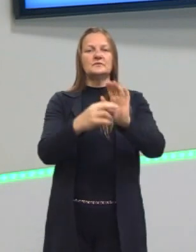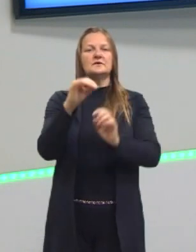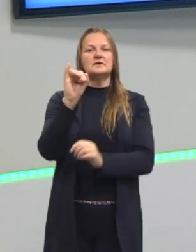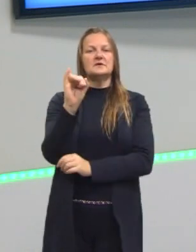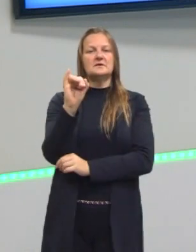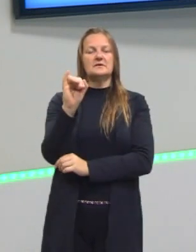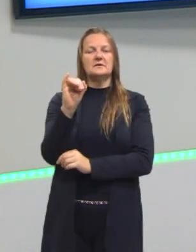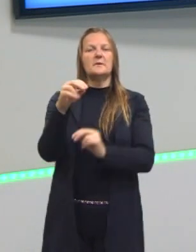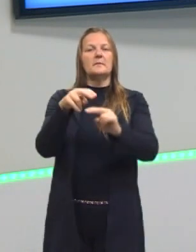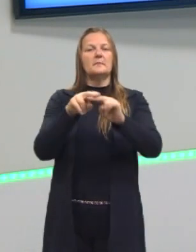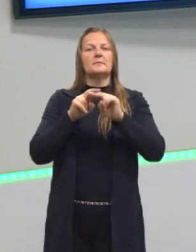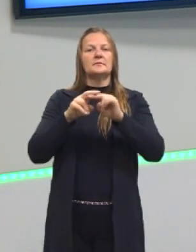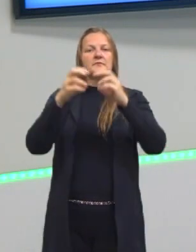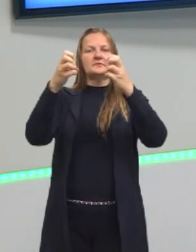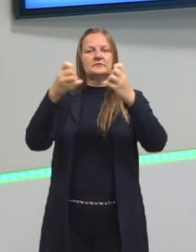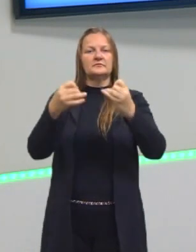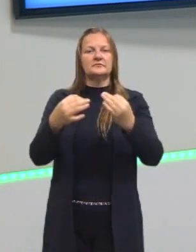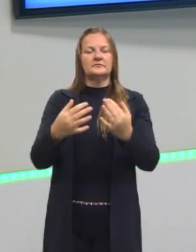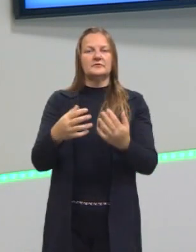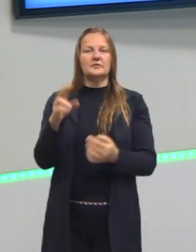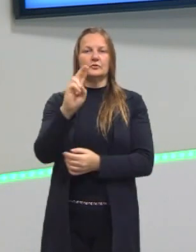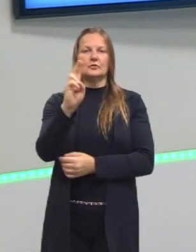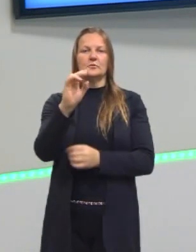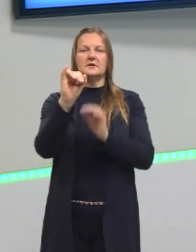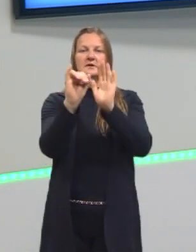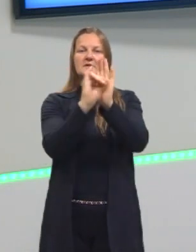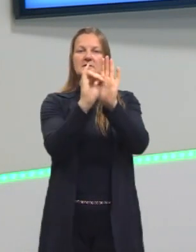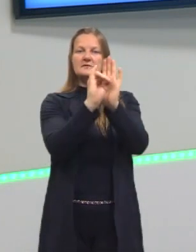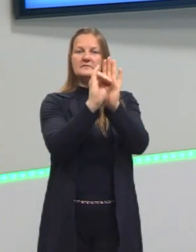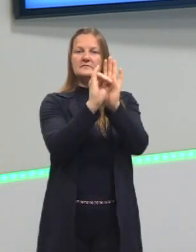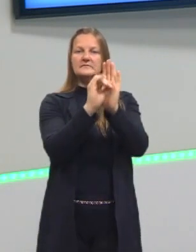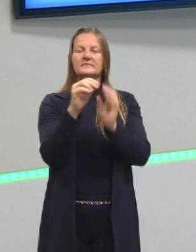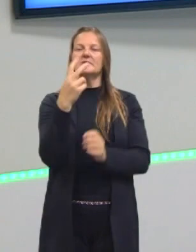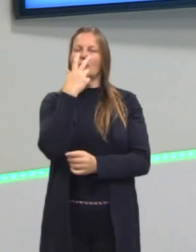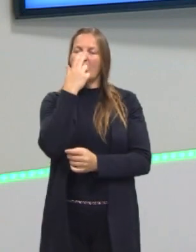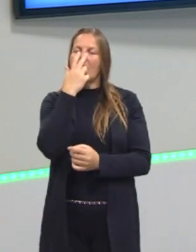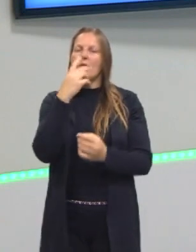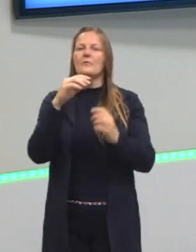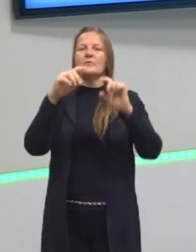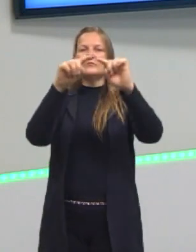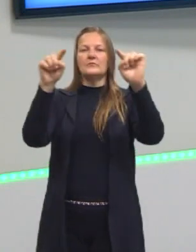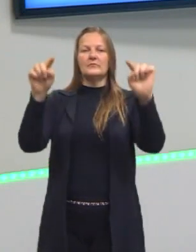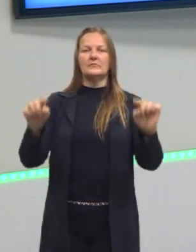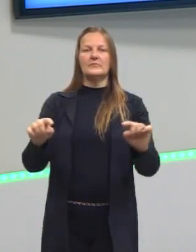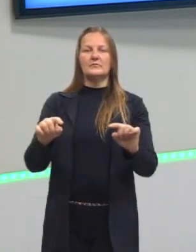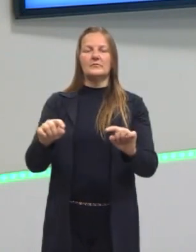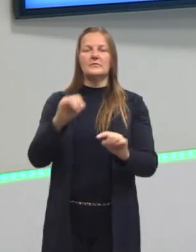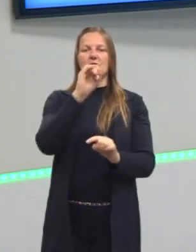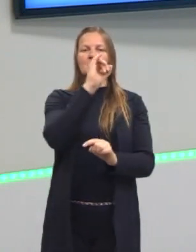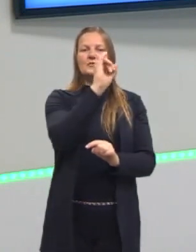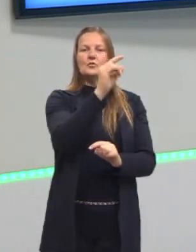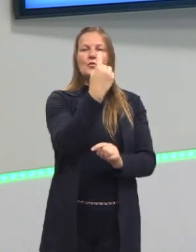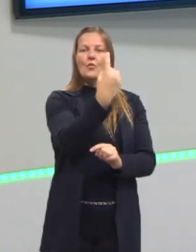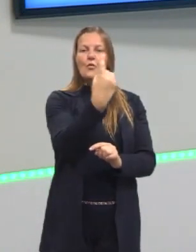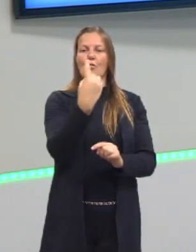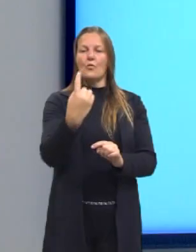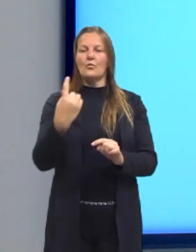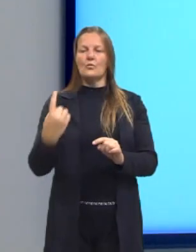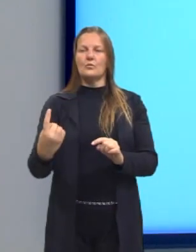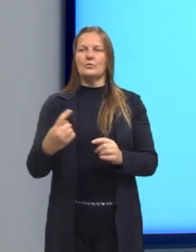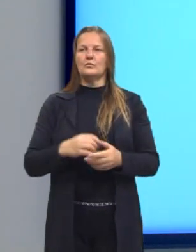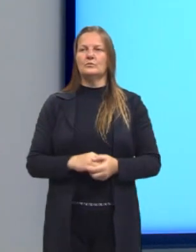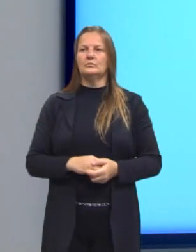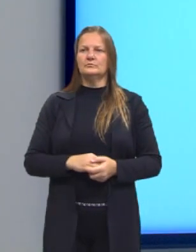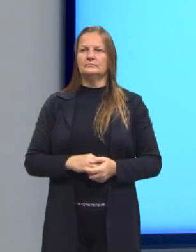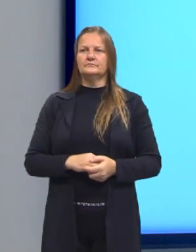justamente né fazendo parte ali do nome identidade E aí então a ordem dela que sempre é importante Aqui nós temos